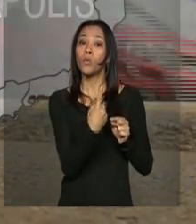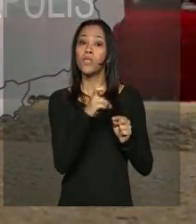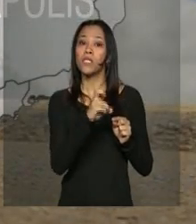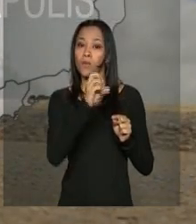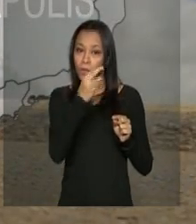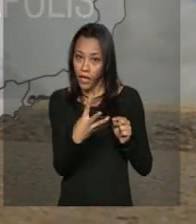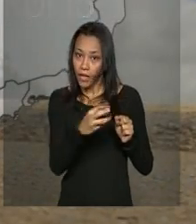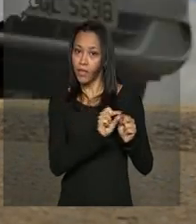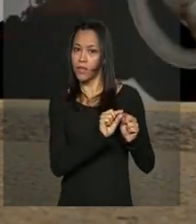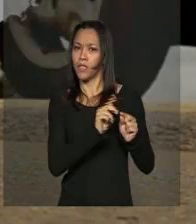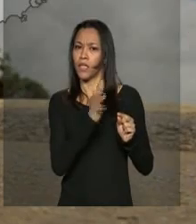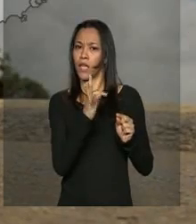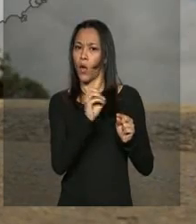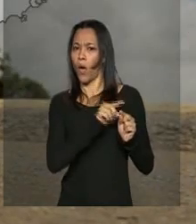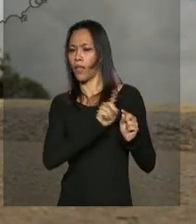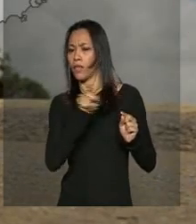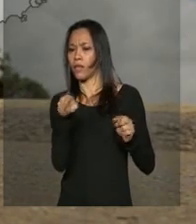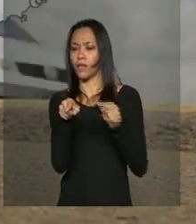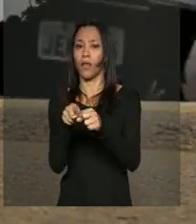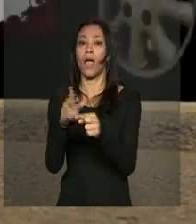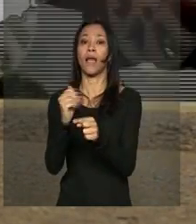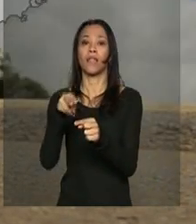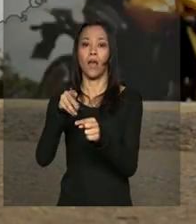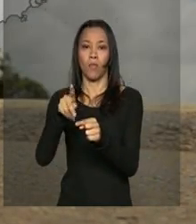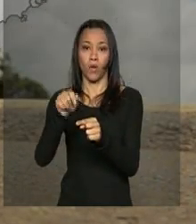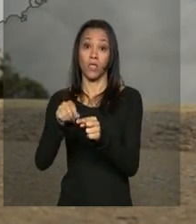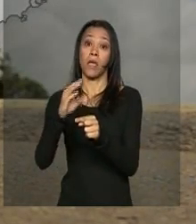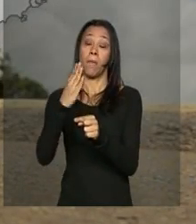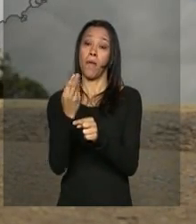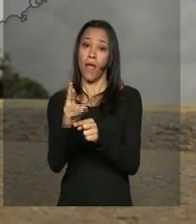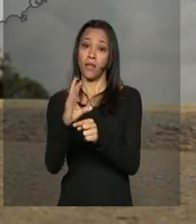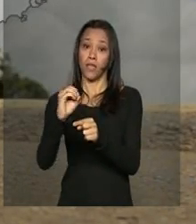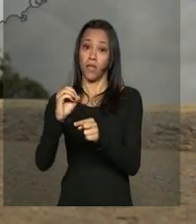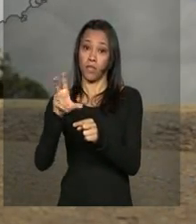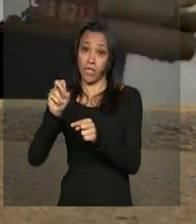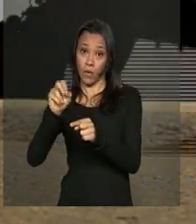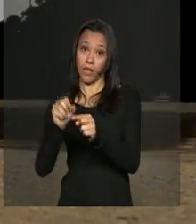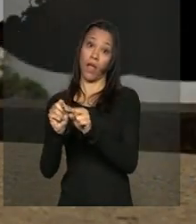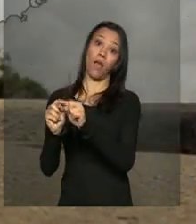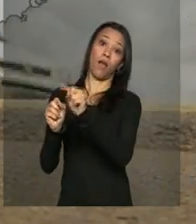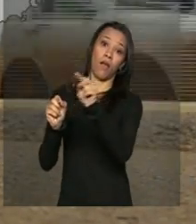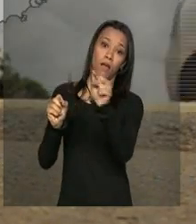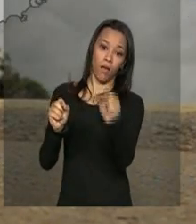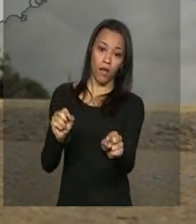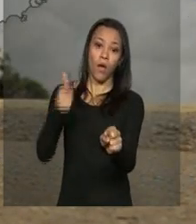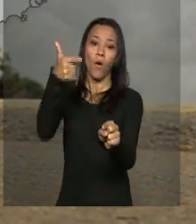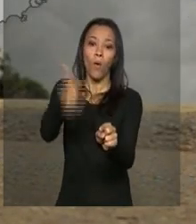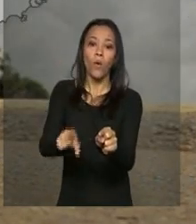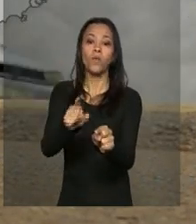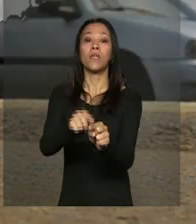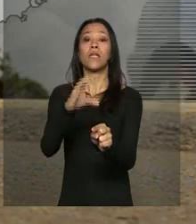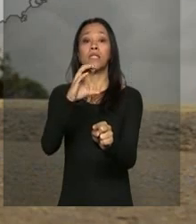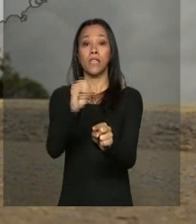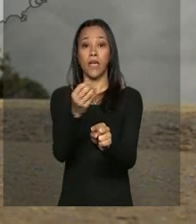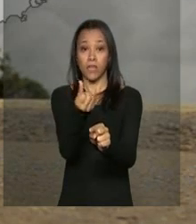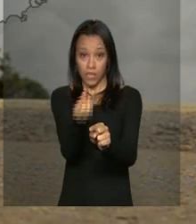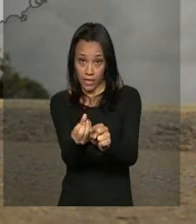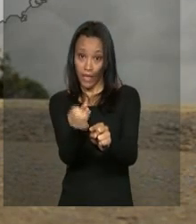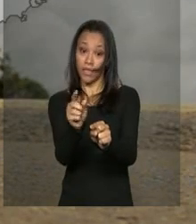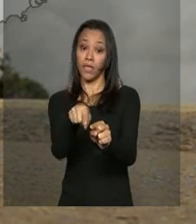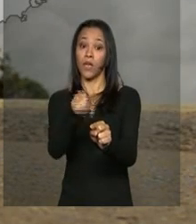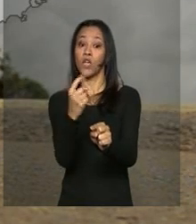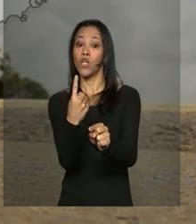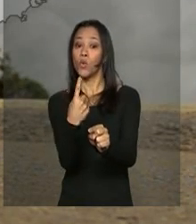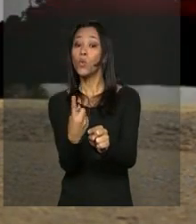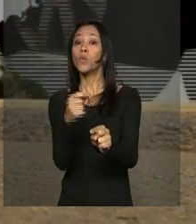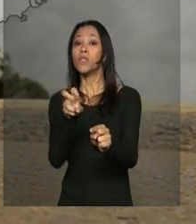Aliança do Tocantins até Anápolis; a BR-050, de Brasília até Uberaba; as BRs-060,